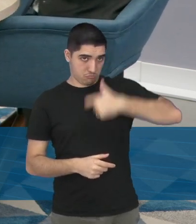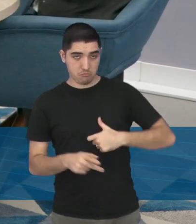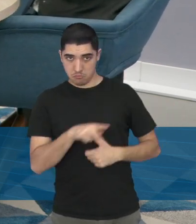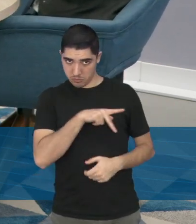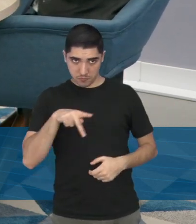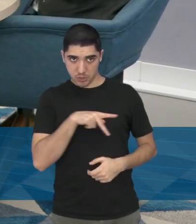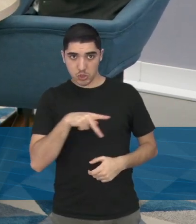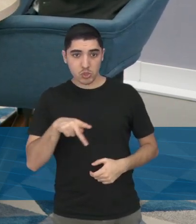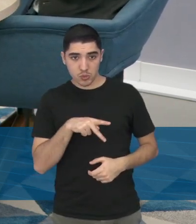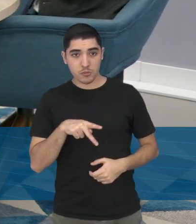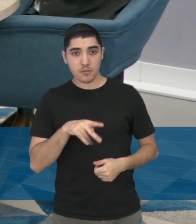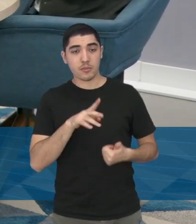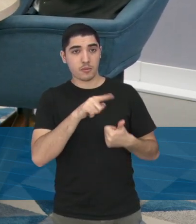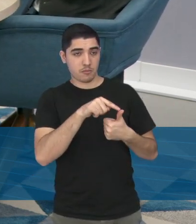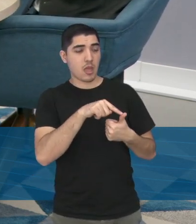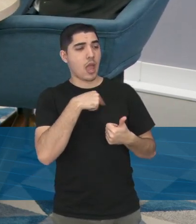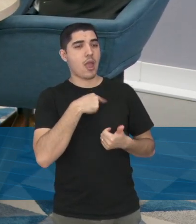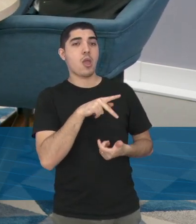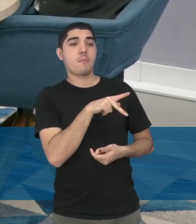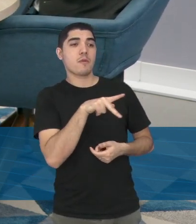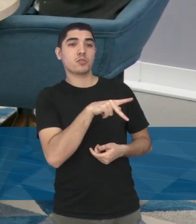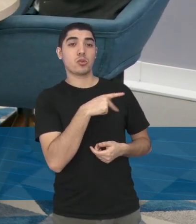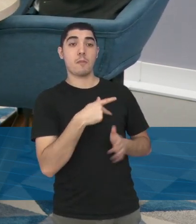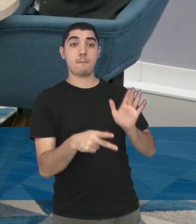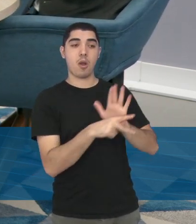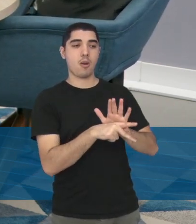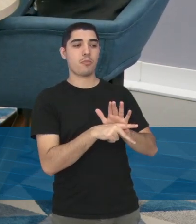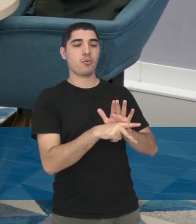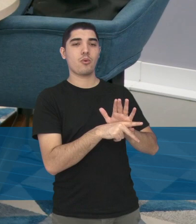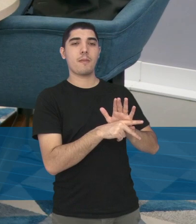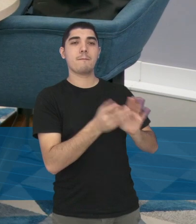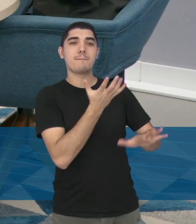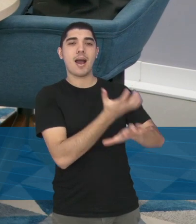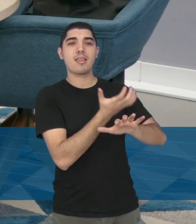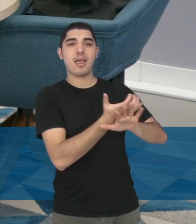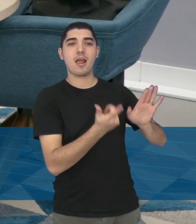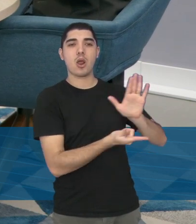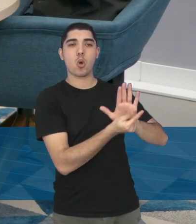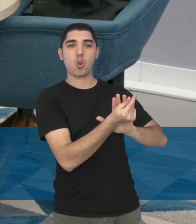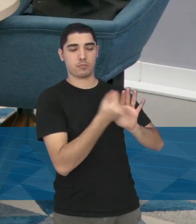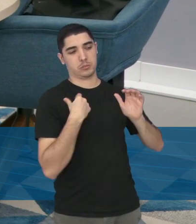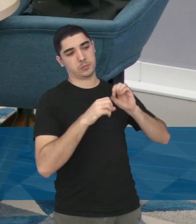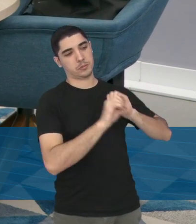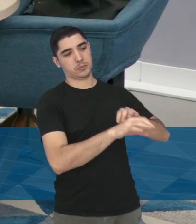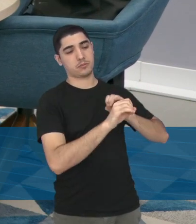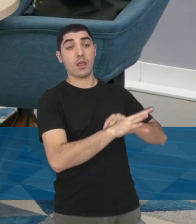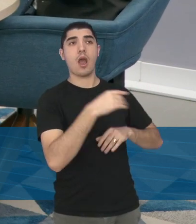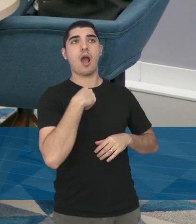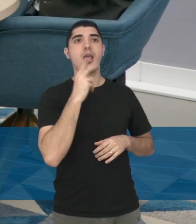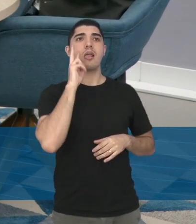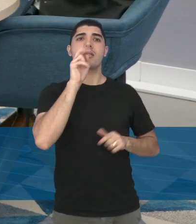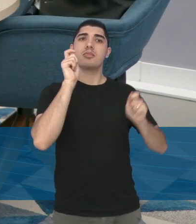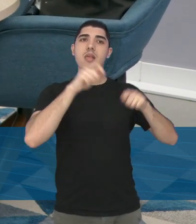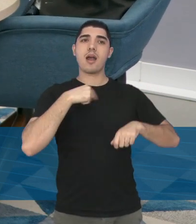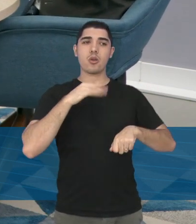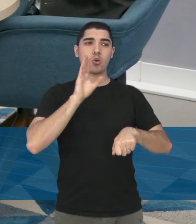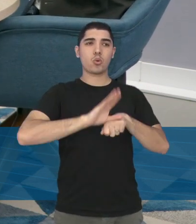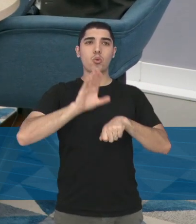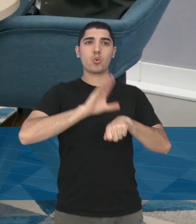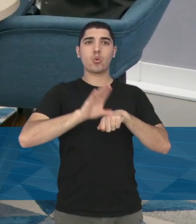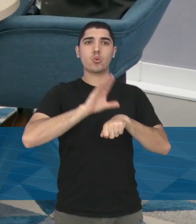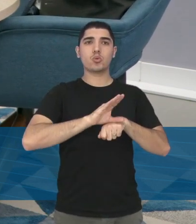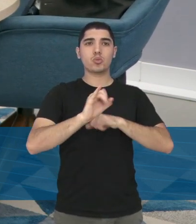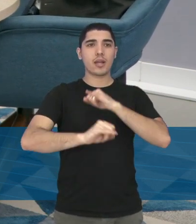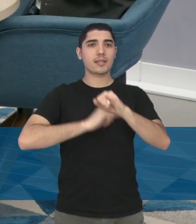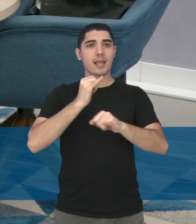exemplo, sou professor, tá? Mas eu dou aula de economia. Mas eu descobri que eu posso abrir um cursinho na internet e